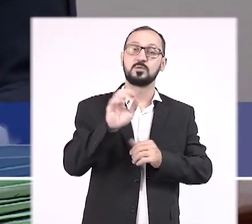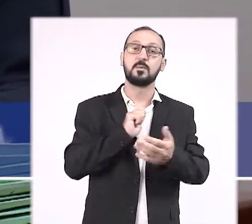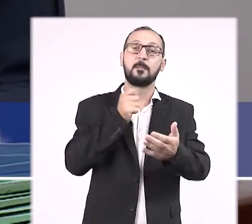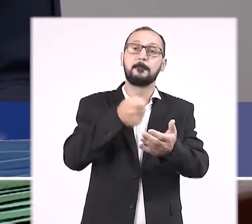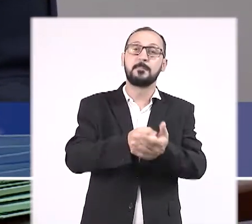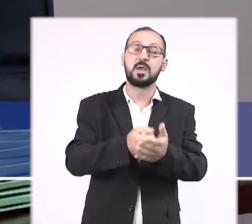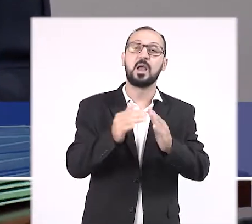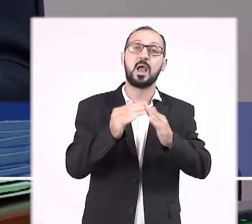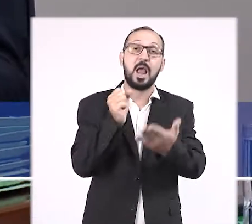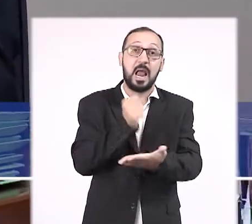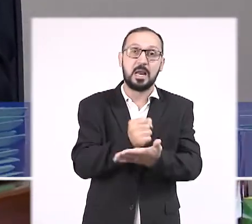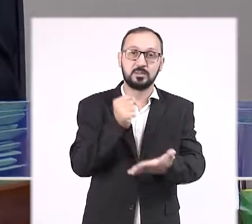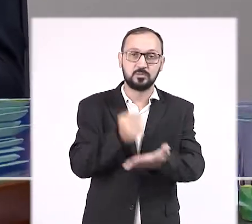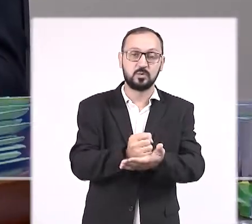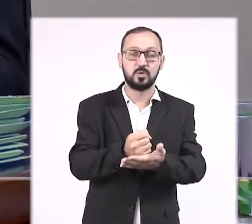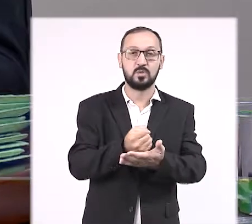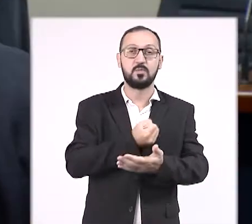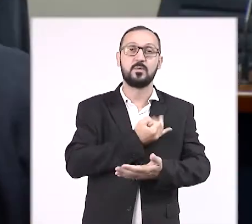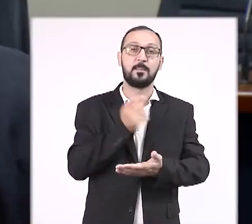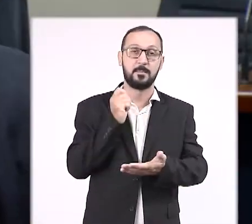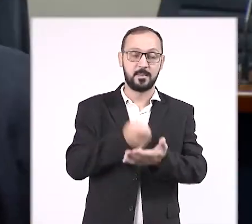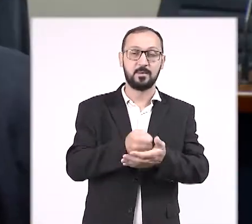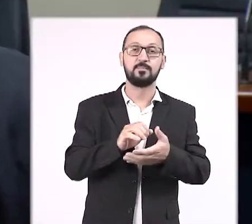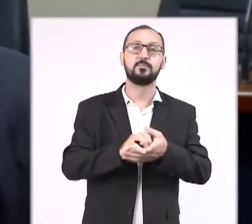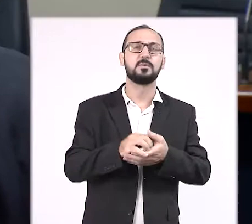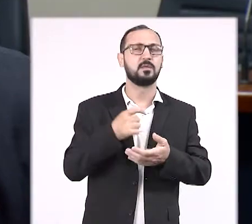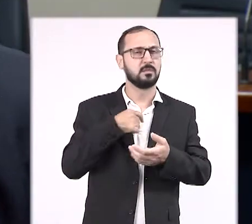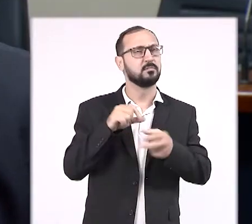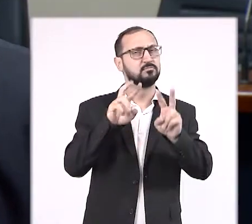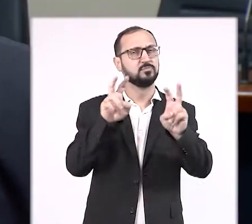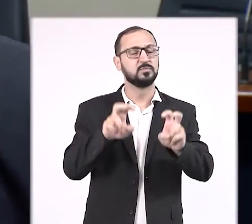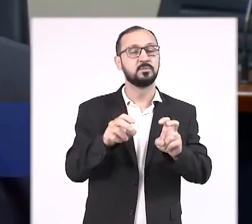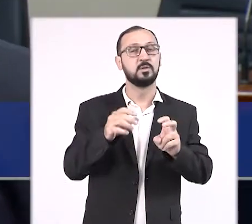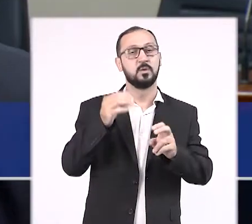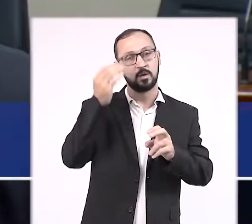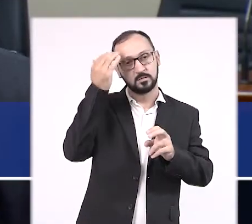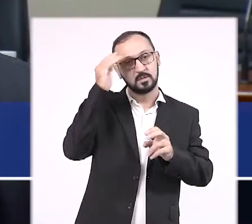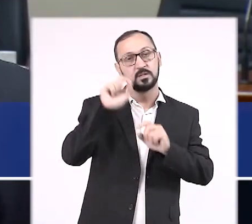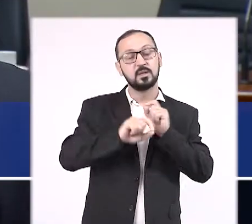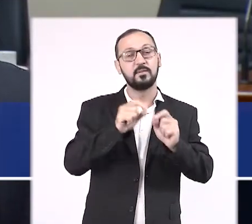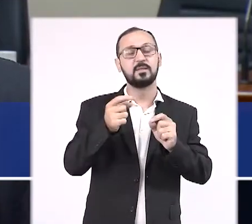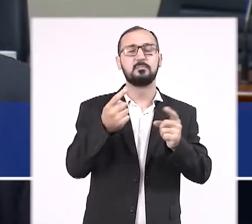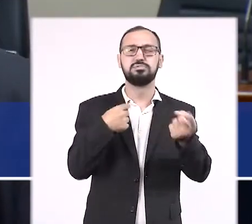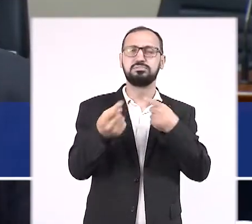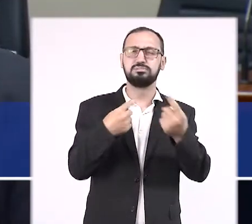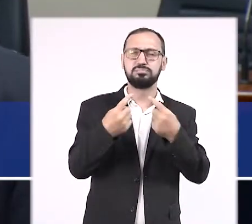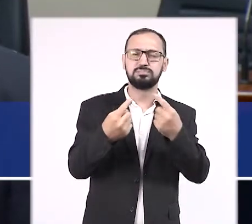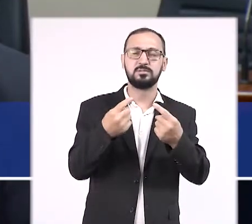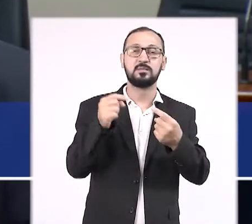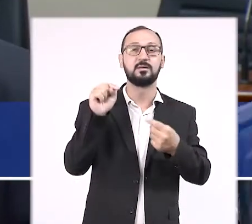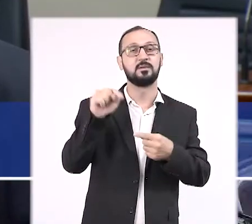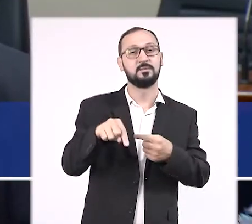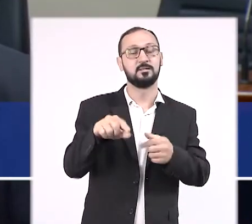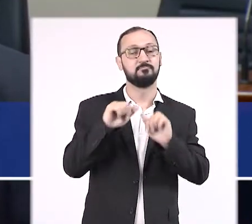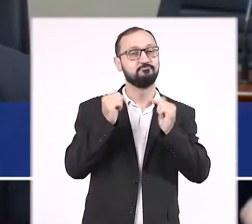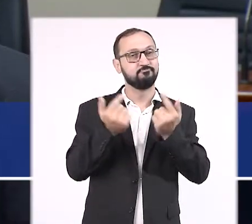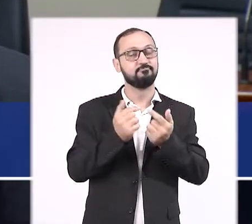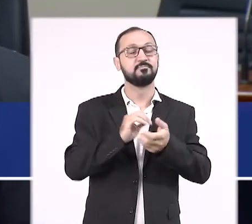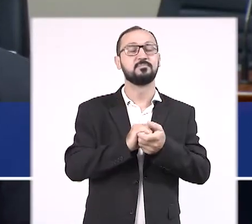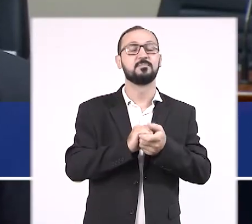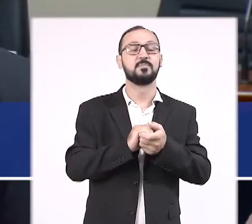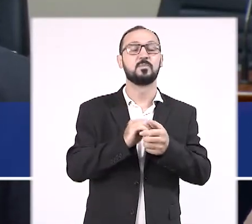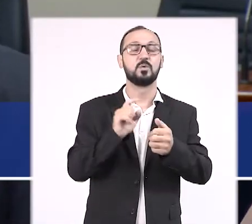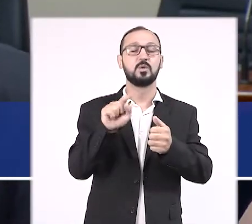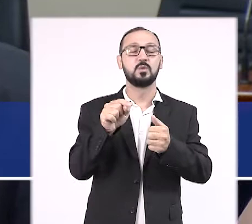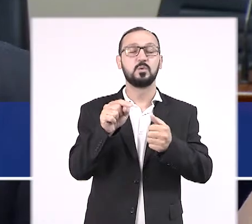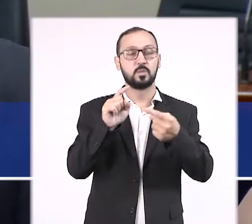taxas cartorárias em Mato Grosso do Sul. Nós temos alguns projetos que já são matérias que eu também entendo que terá grandes discussões aqui na Assembleia